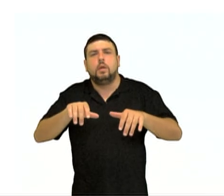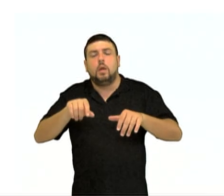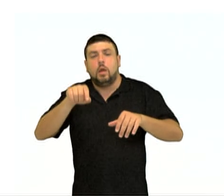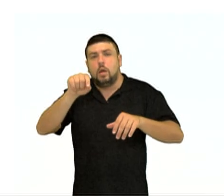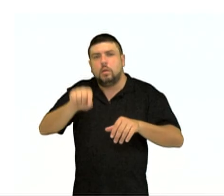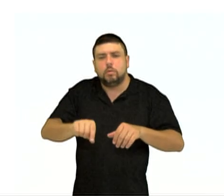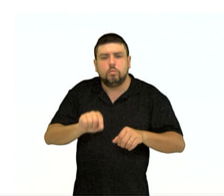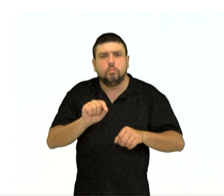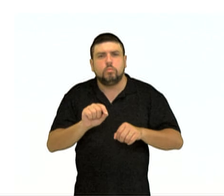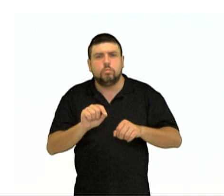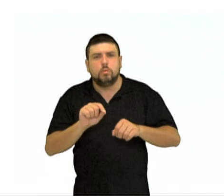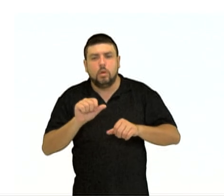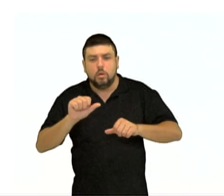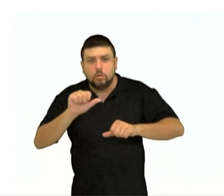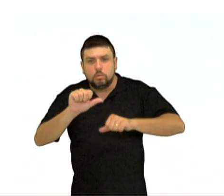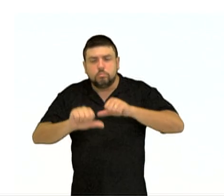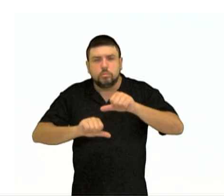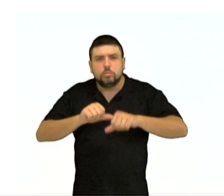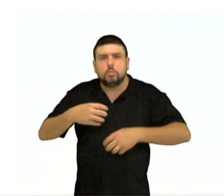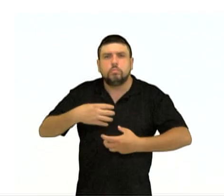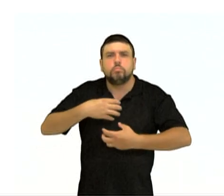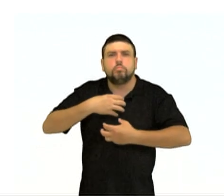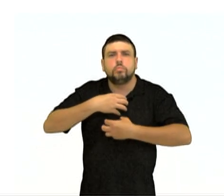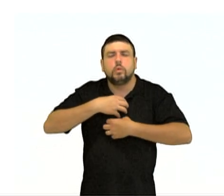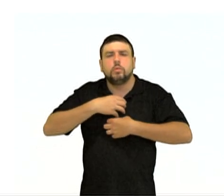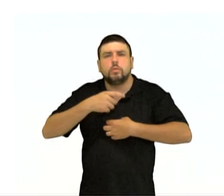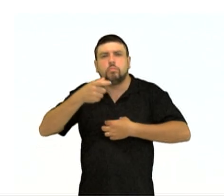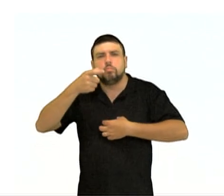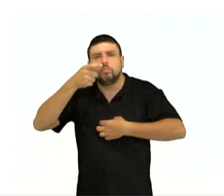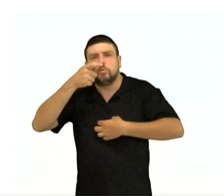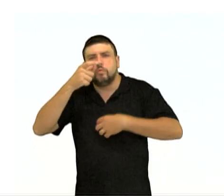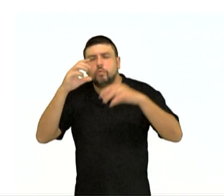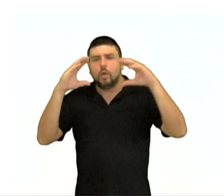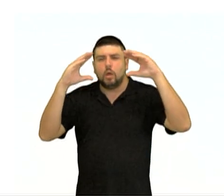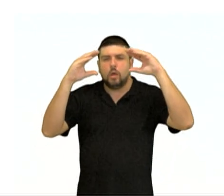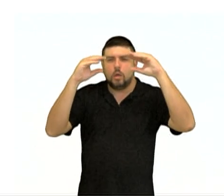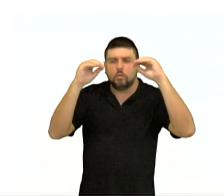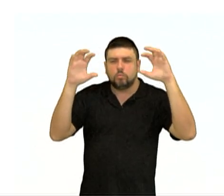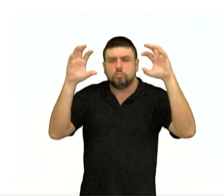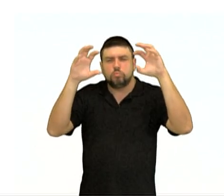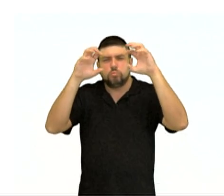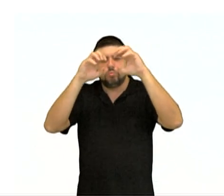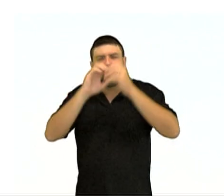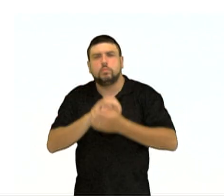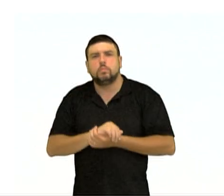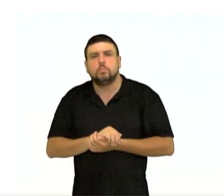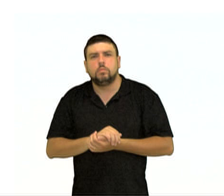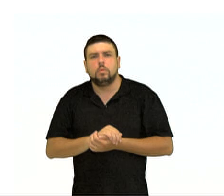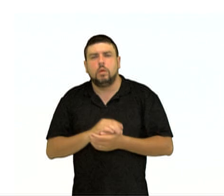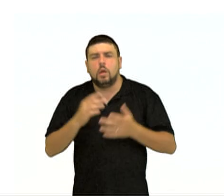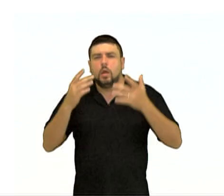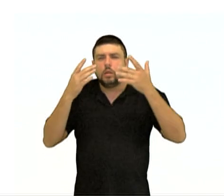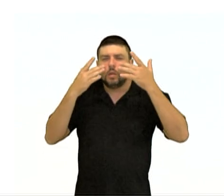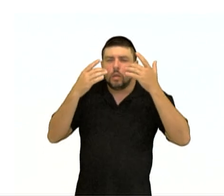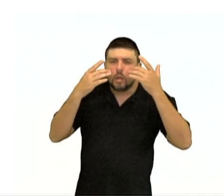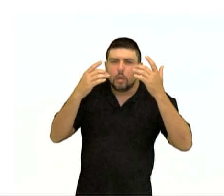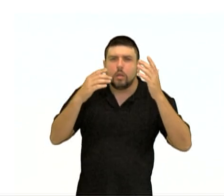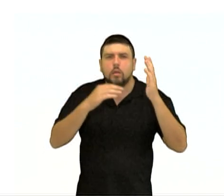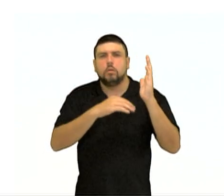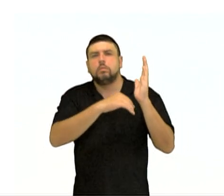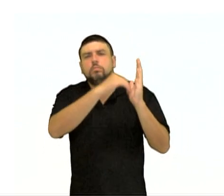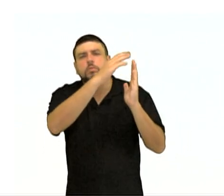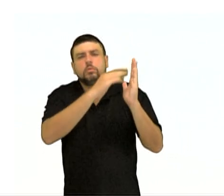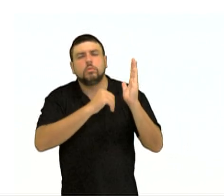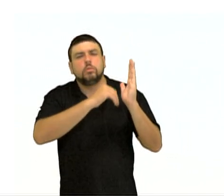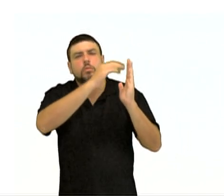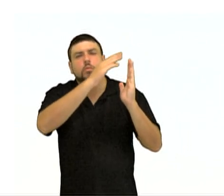a noite e a escuridão. Pinturas, iluminação de teatro e os lugares